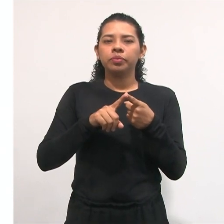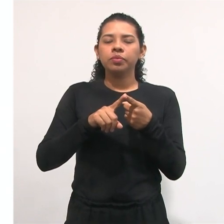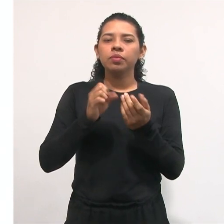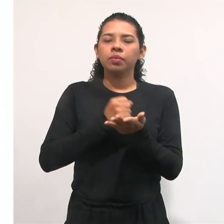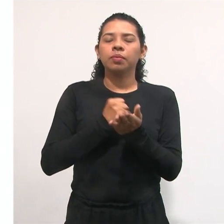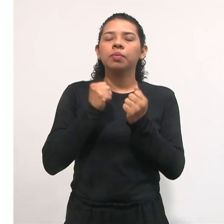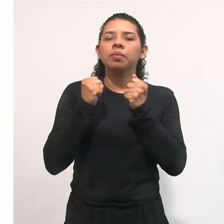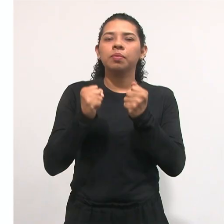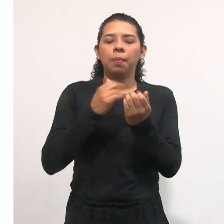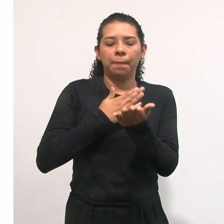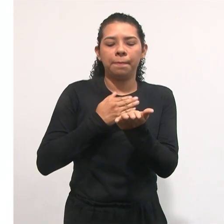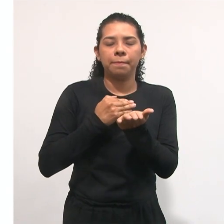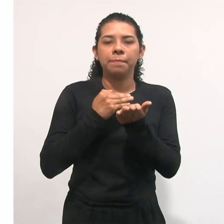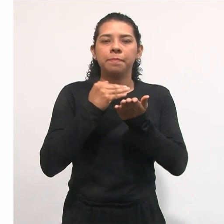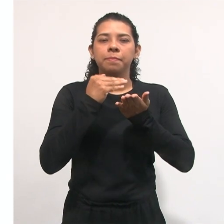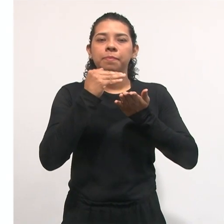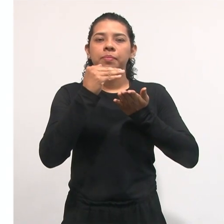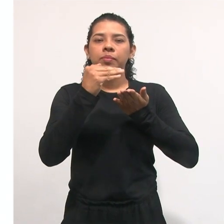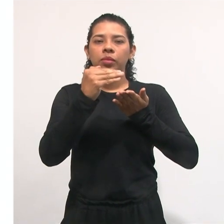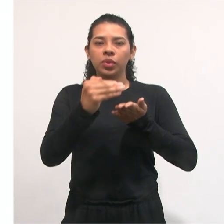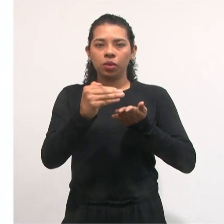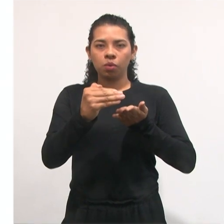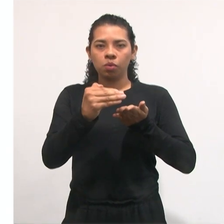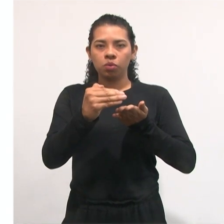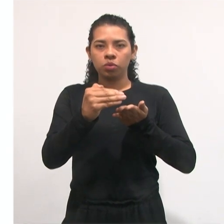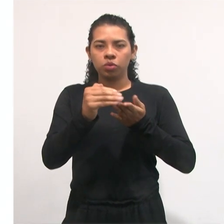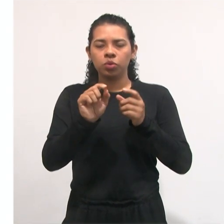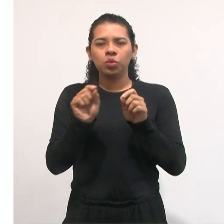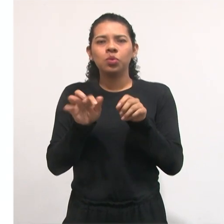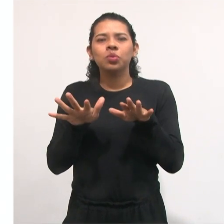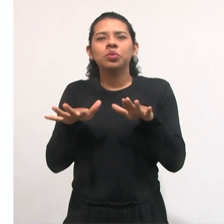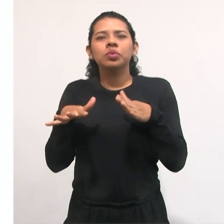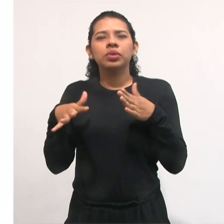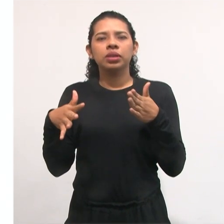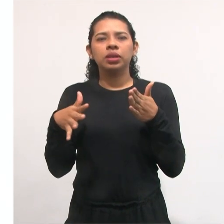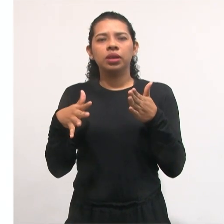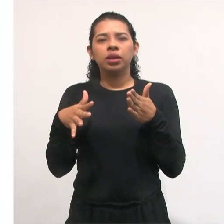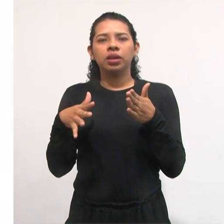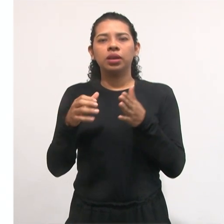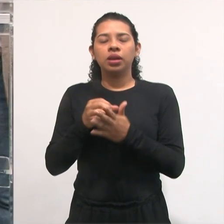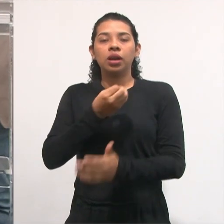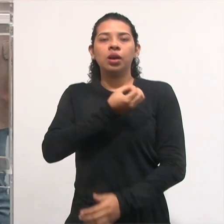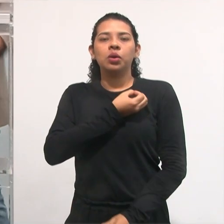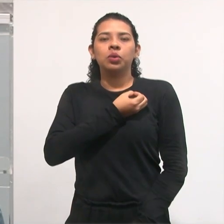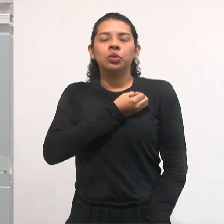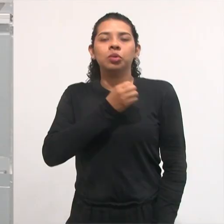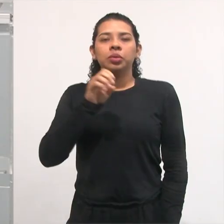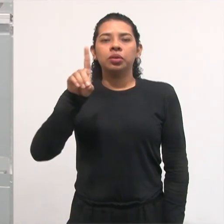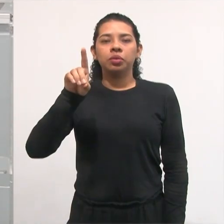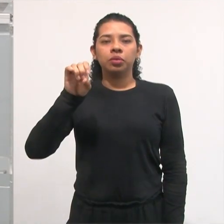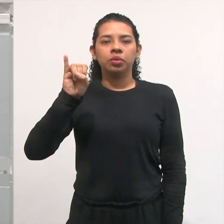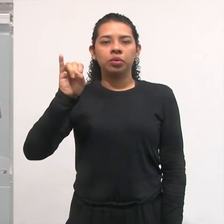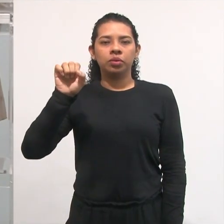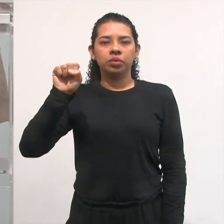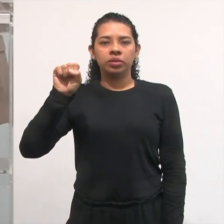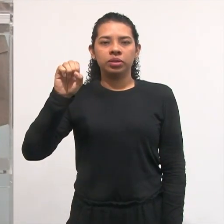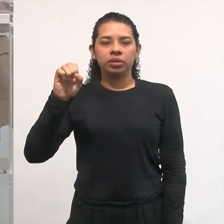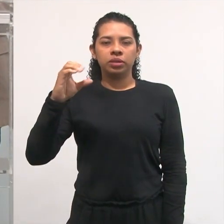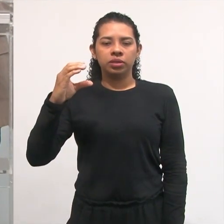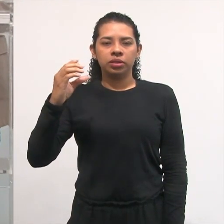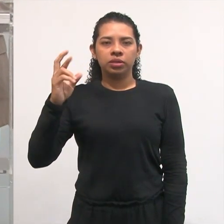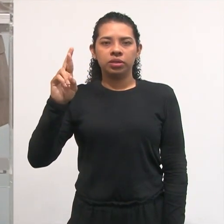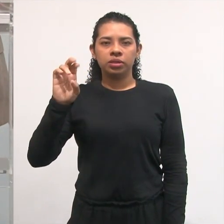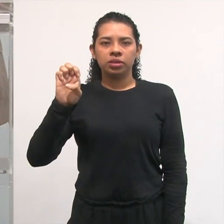discreto ou pode ser um número contínuo, ok? Então, um número discreto, por exemplo, você pode perguntar para